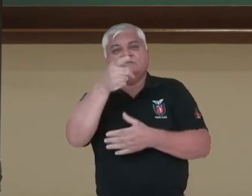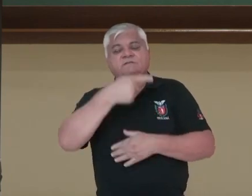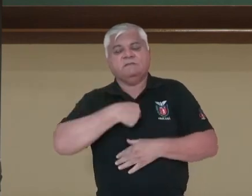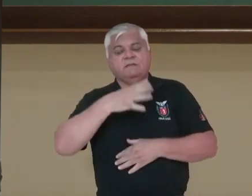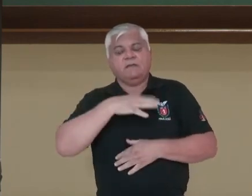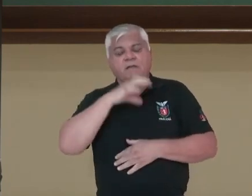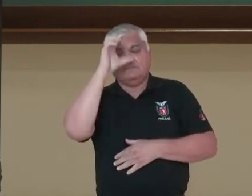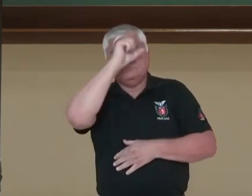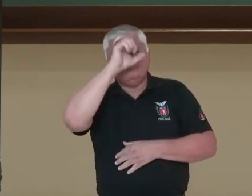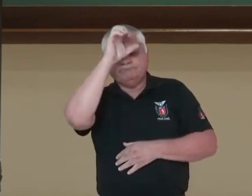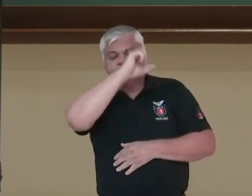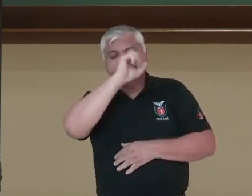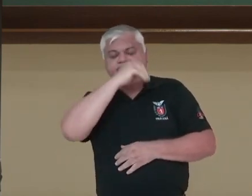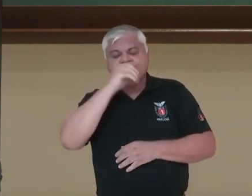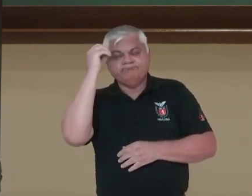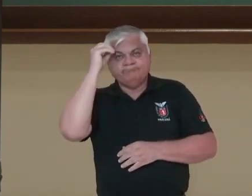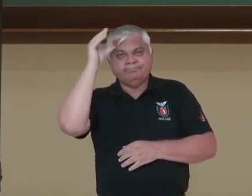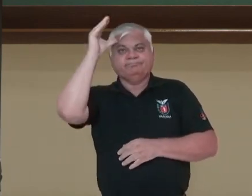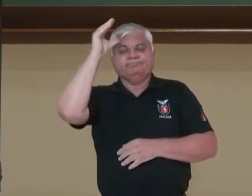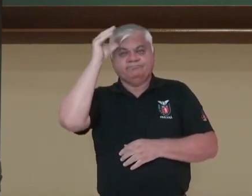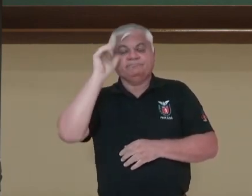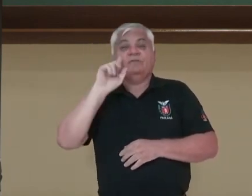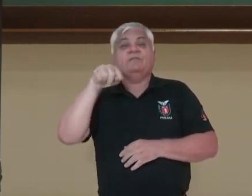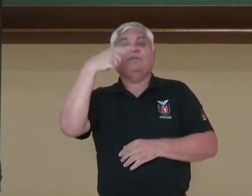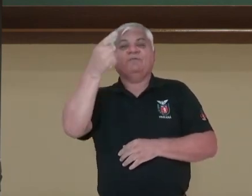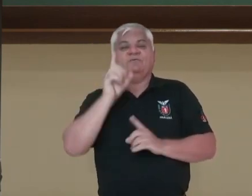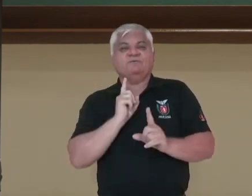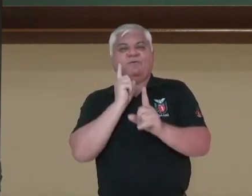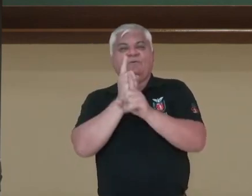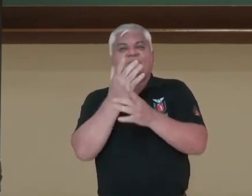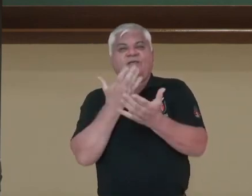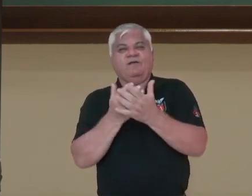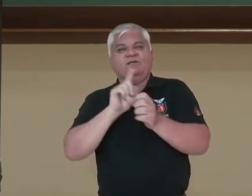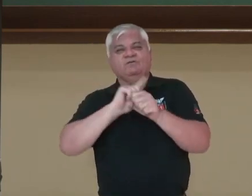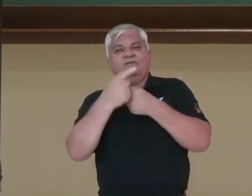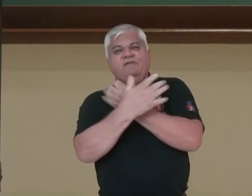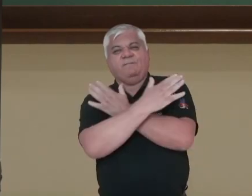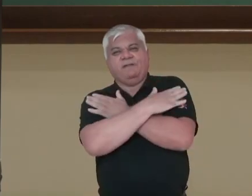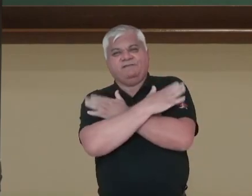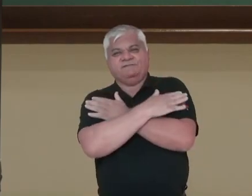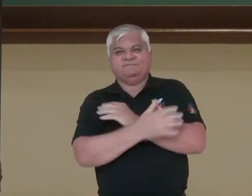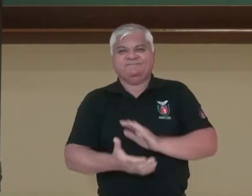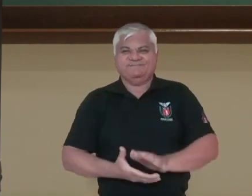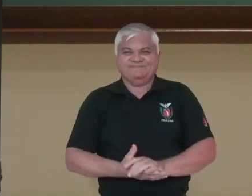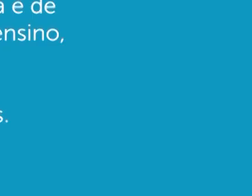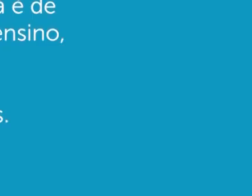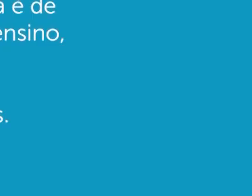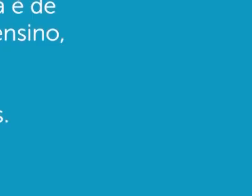compreendido um pouco mais sobre o assunto. Voltamos numa próxima aula com mais geografia. Um abraço a todos.